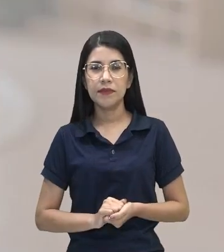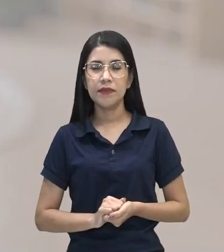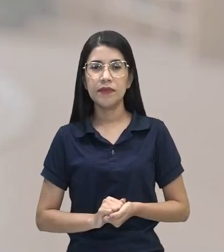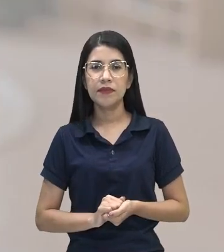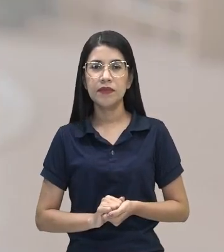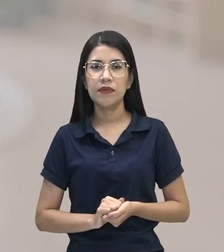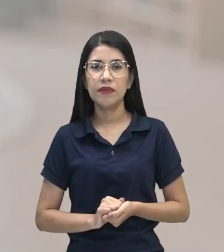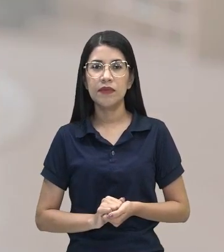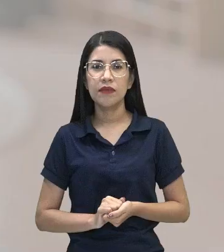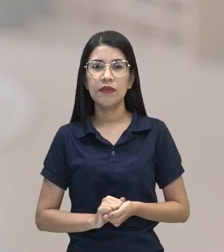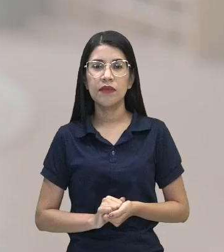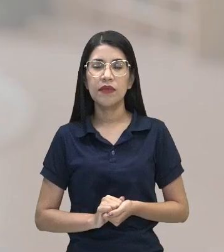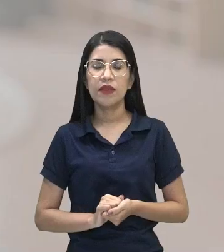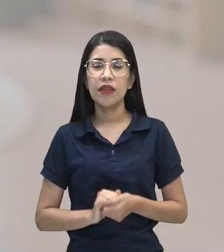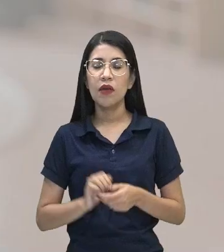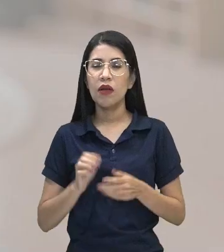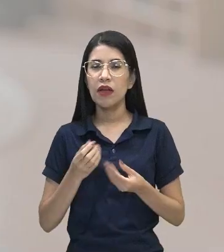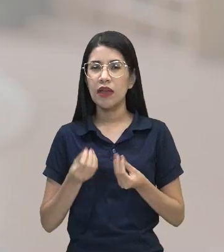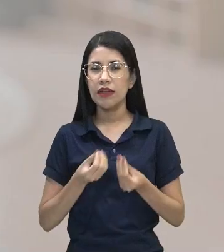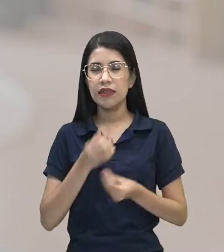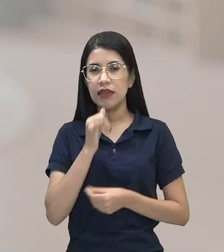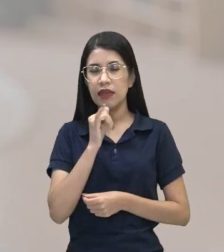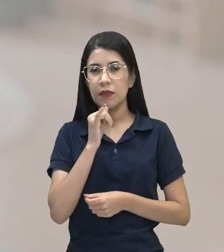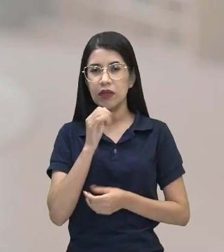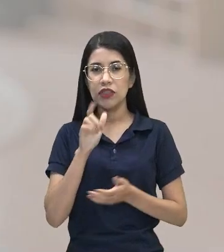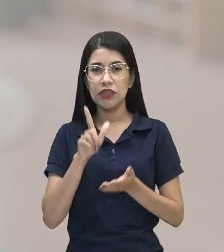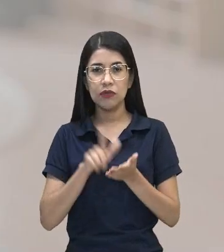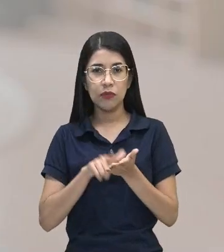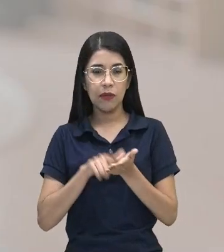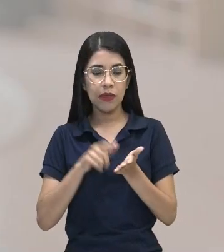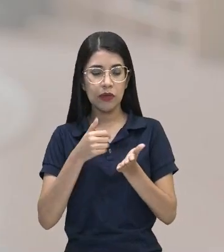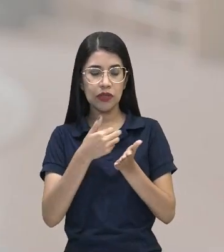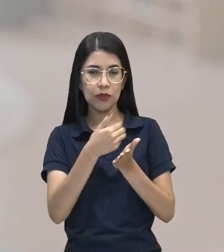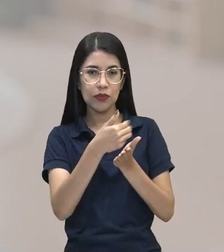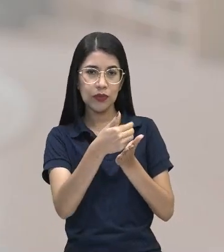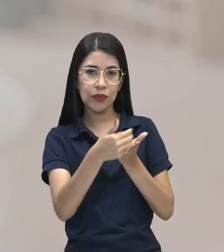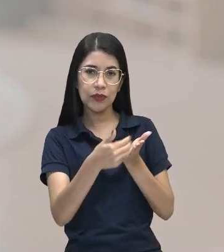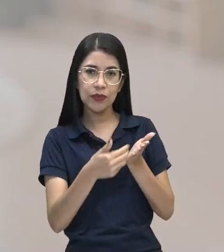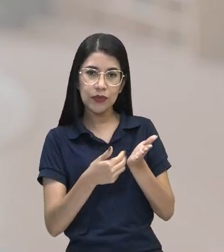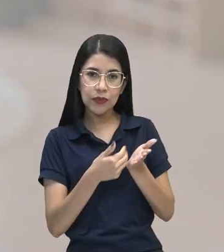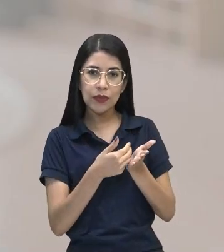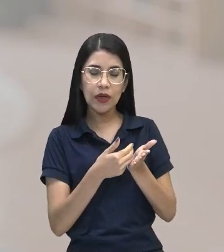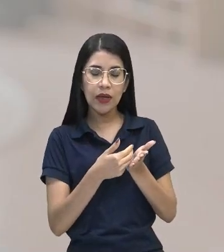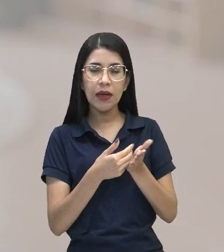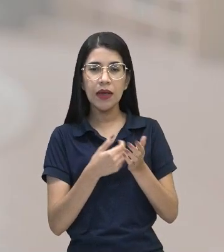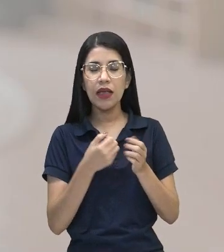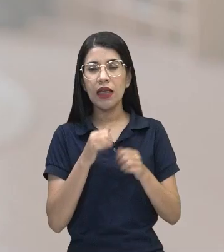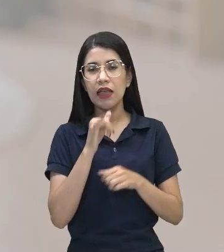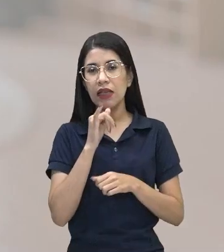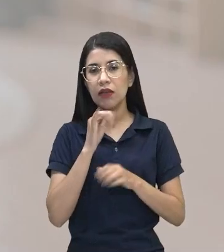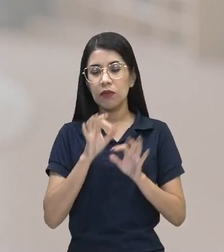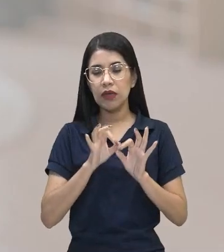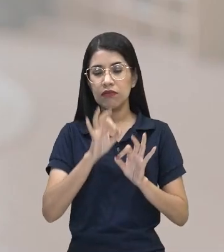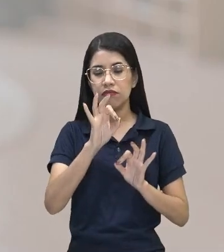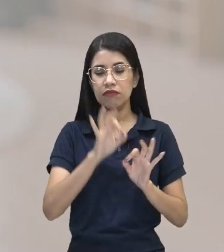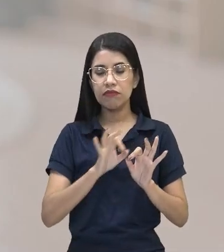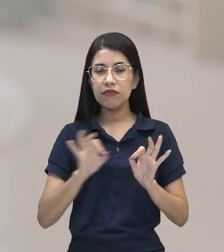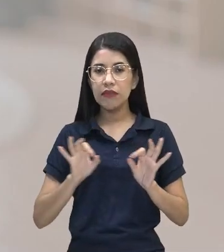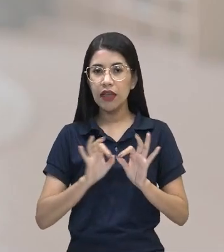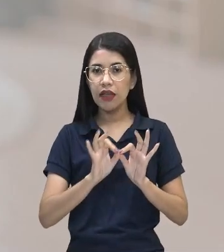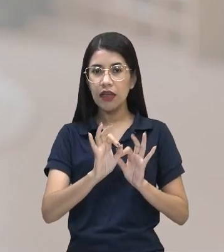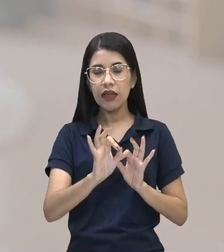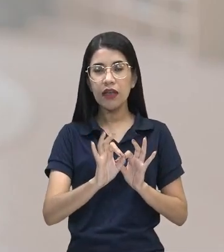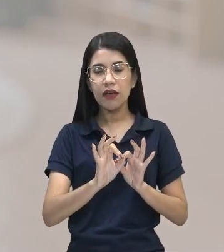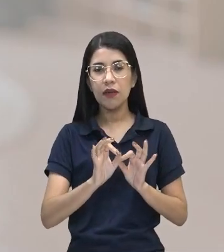então quando nós estamos falando de um desenho, numa folha de papel, nós estamos pensando em algo bidimensional, onde nós conseguimos